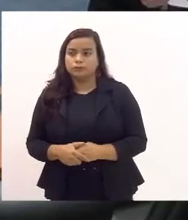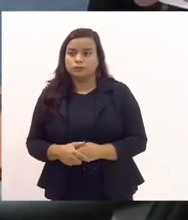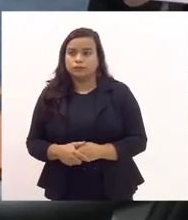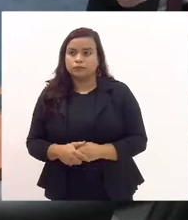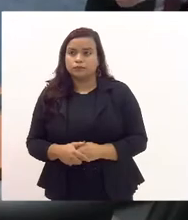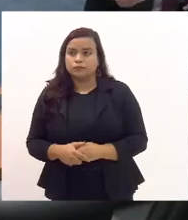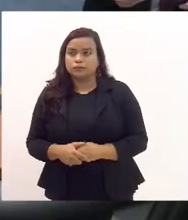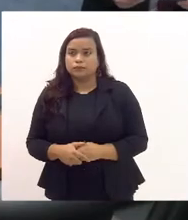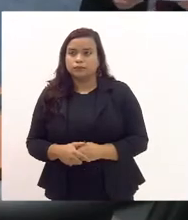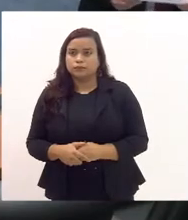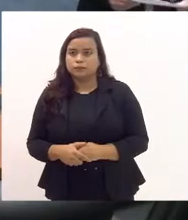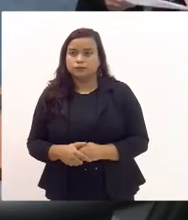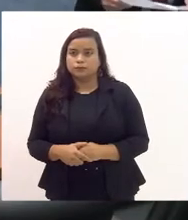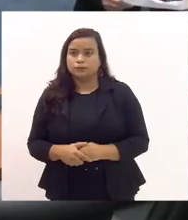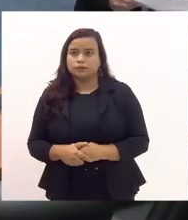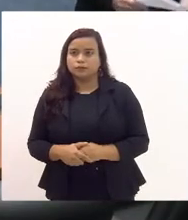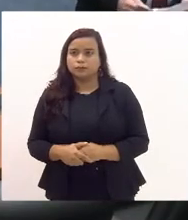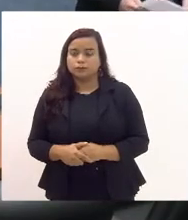o